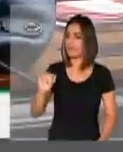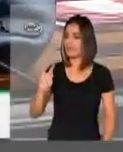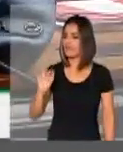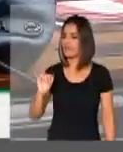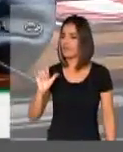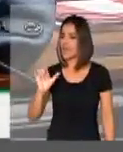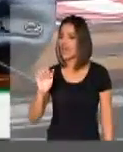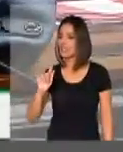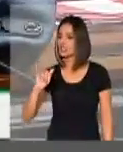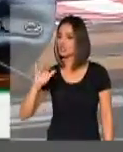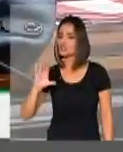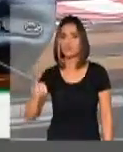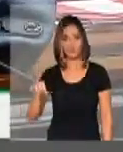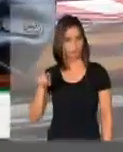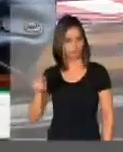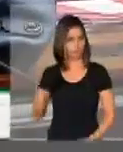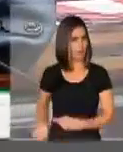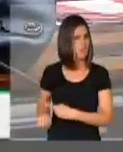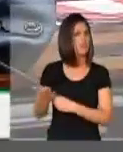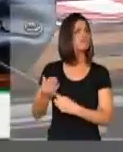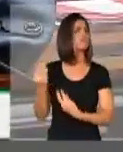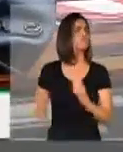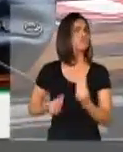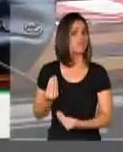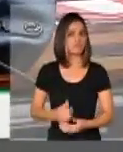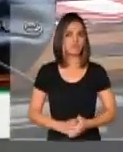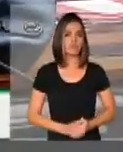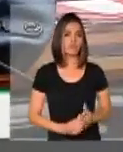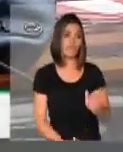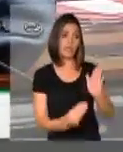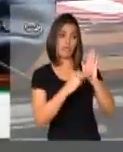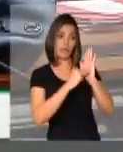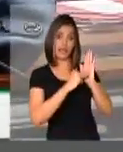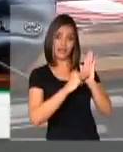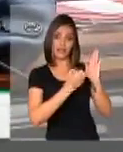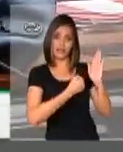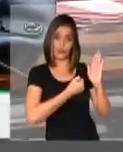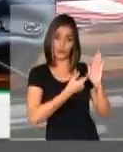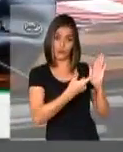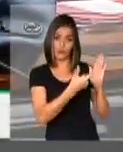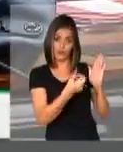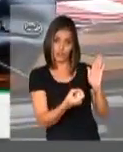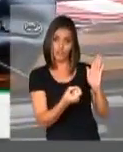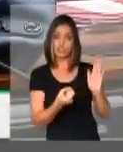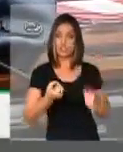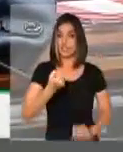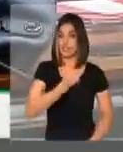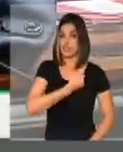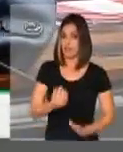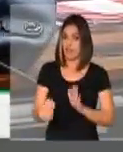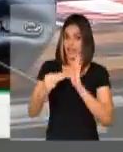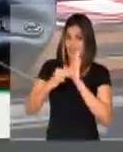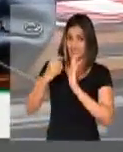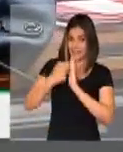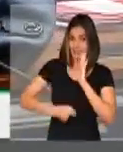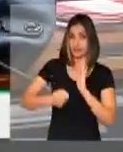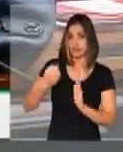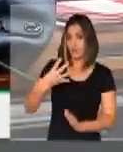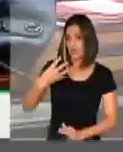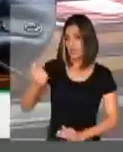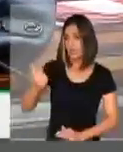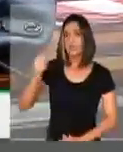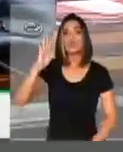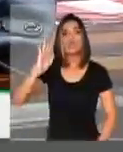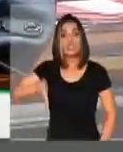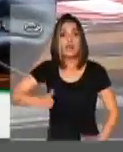É preciso reconhecer que as emendas 20 e a emenda 41 já estabeleceu o